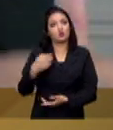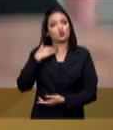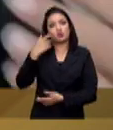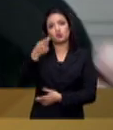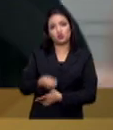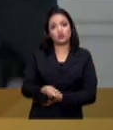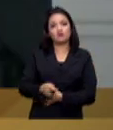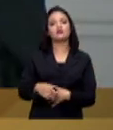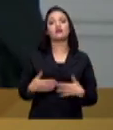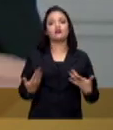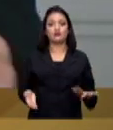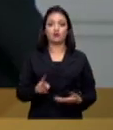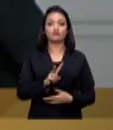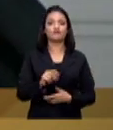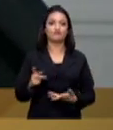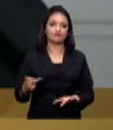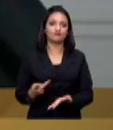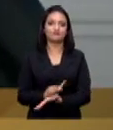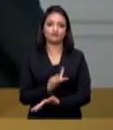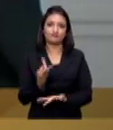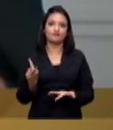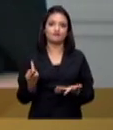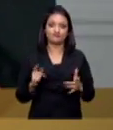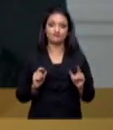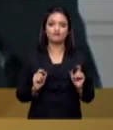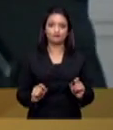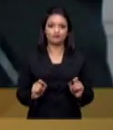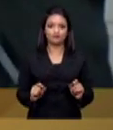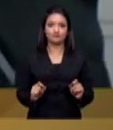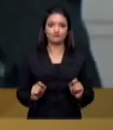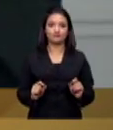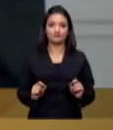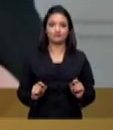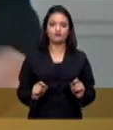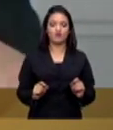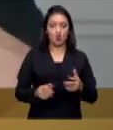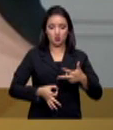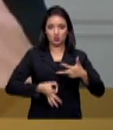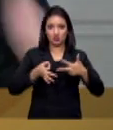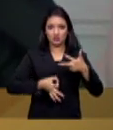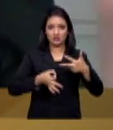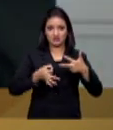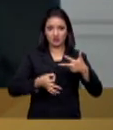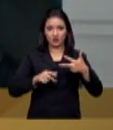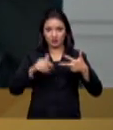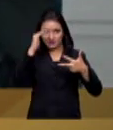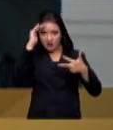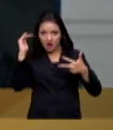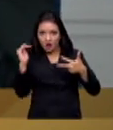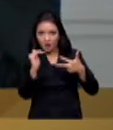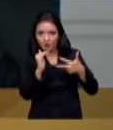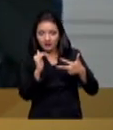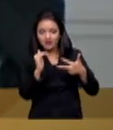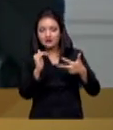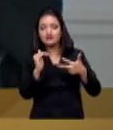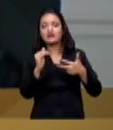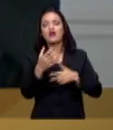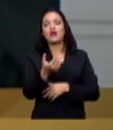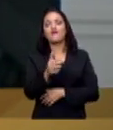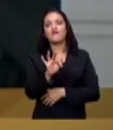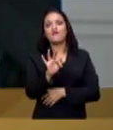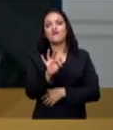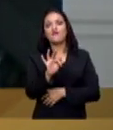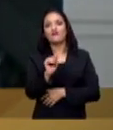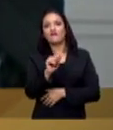E acabaremos, realmente, me parece, aqui sujeitando o judiciário à fazenda pública. Então,